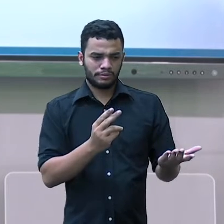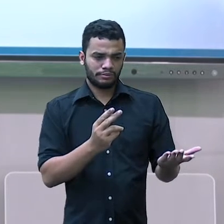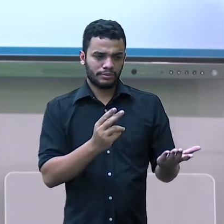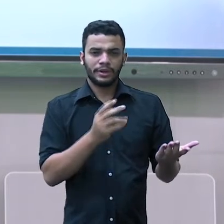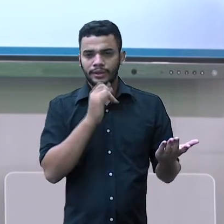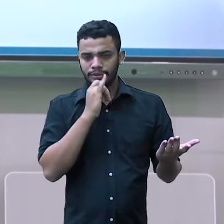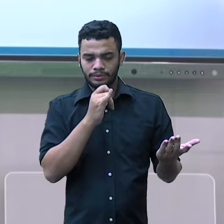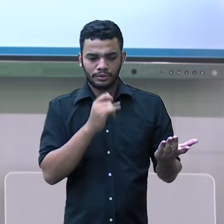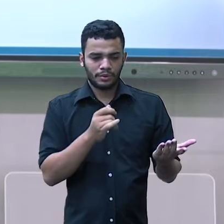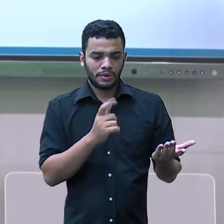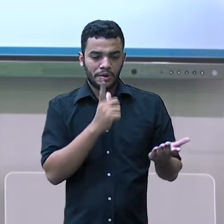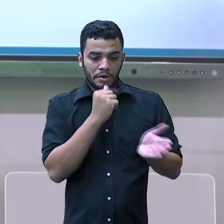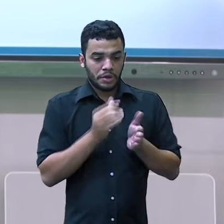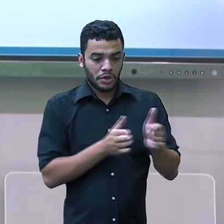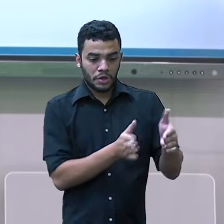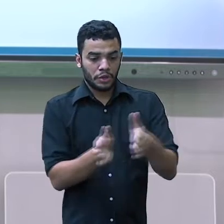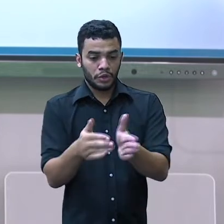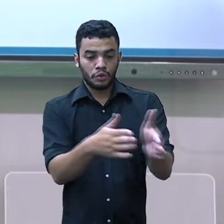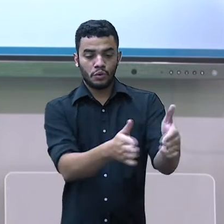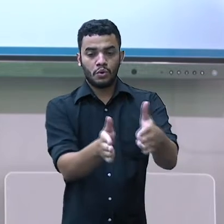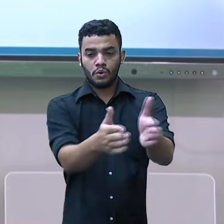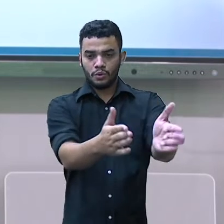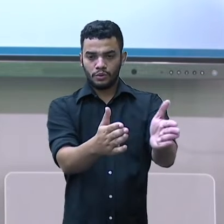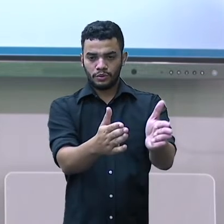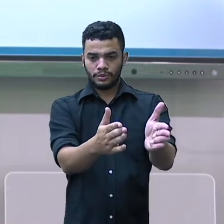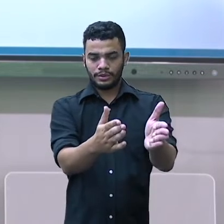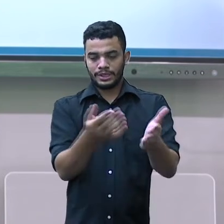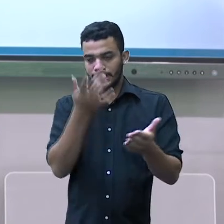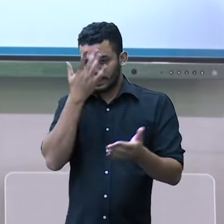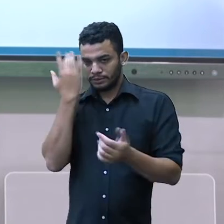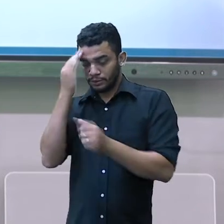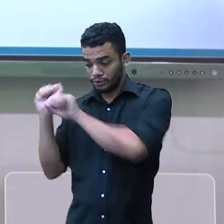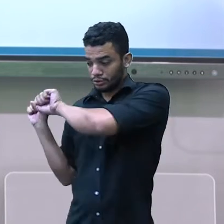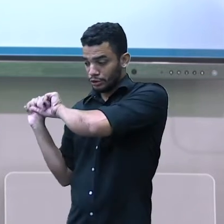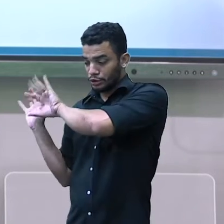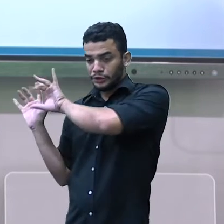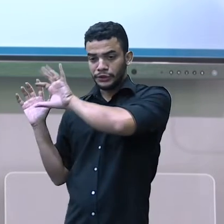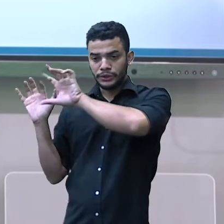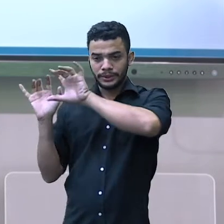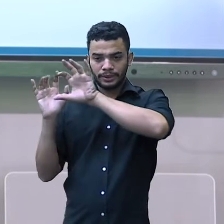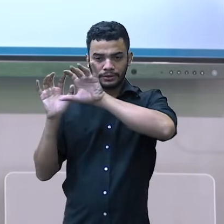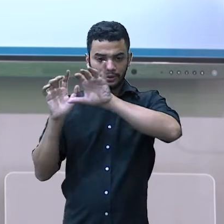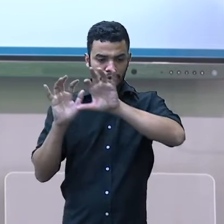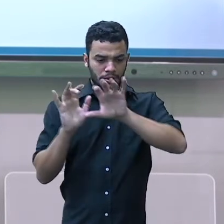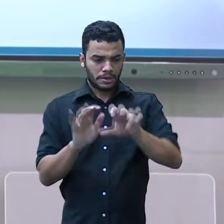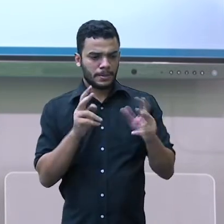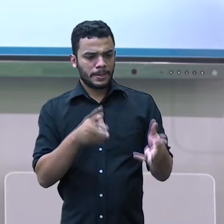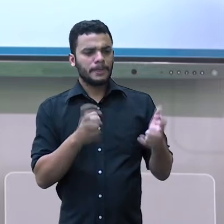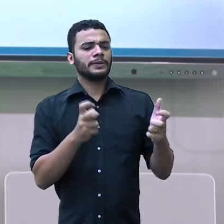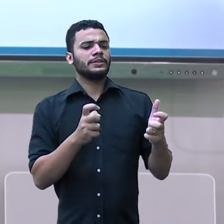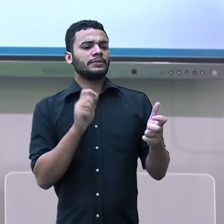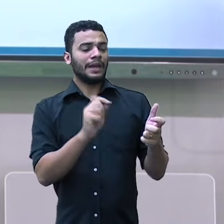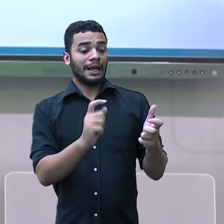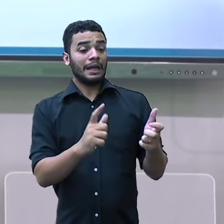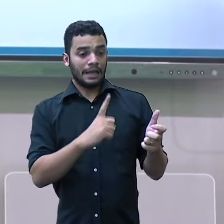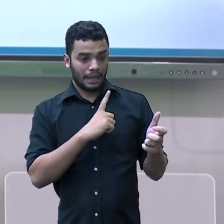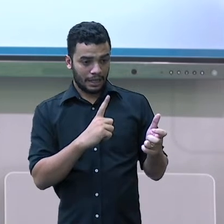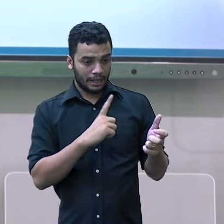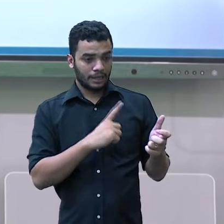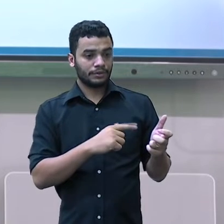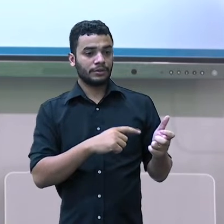aquele povoado, aquela população ali que ainda vai se tornar cidade, consegue construir,